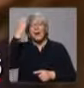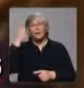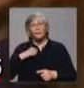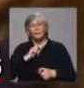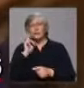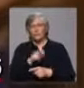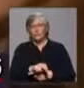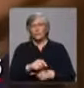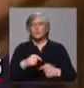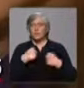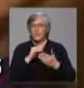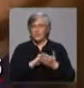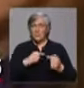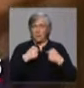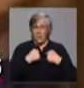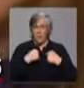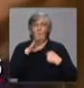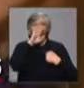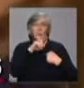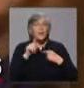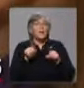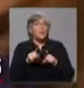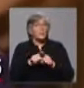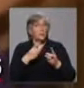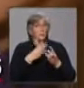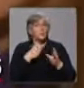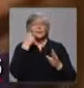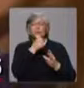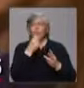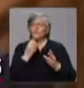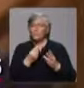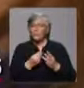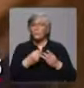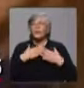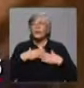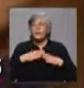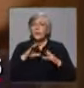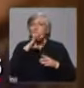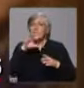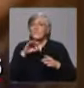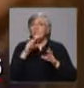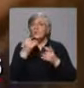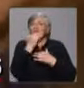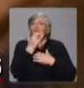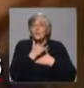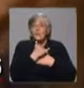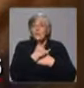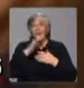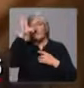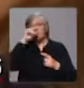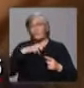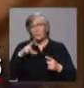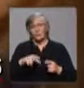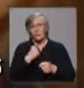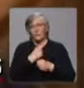Eu, a minha mãe e o meu irmão estamos a sofrer muito com esta situação, porque éramos uma família muito feliz. O governo português não resolve